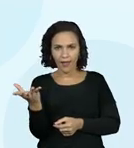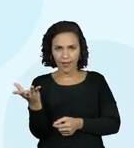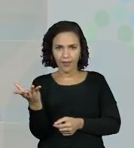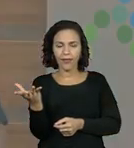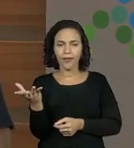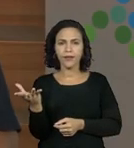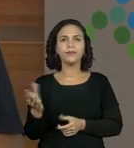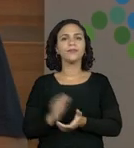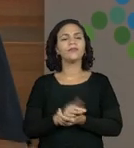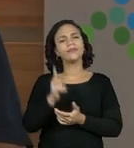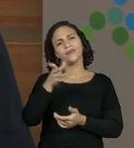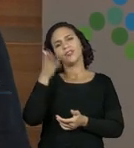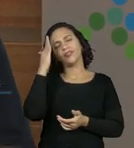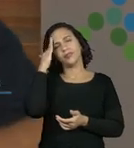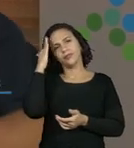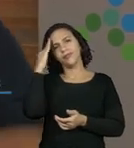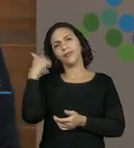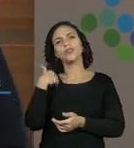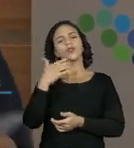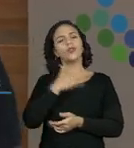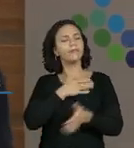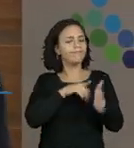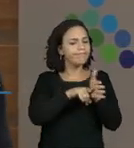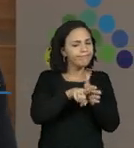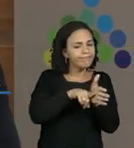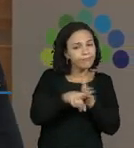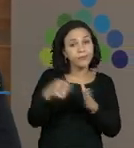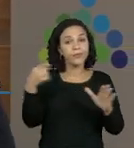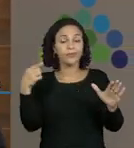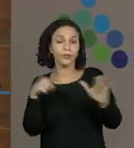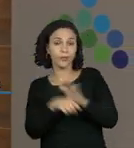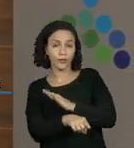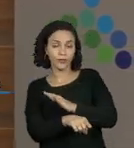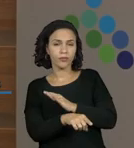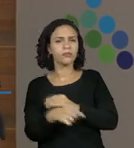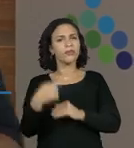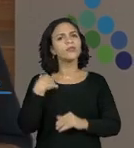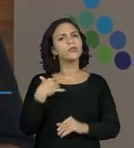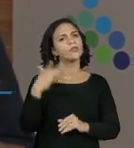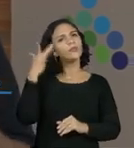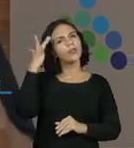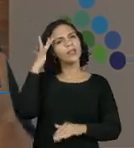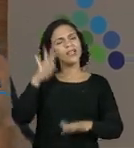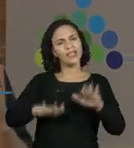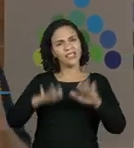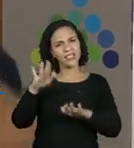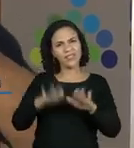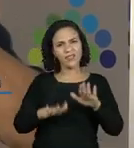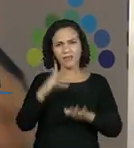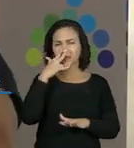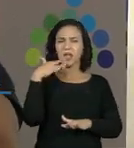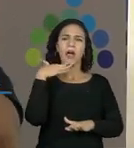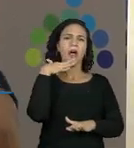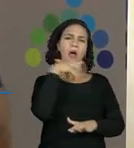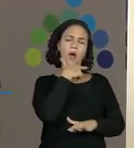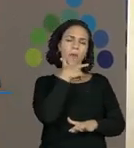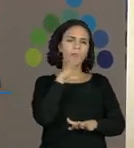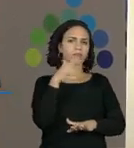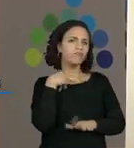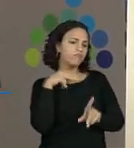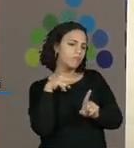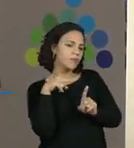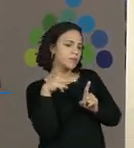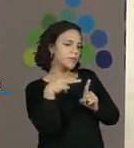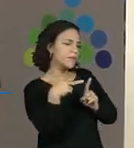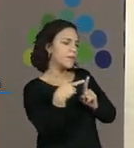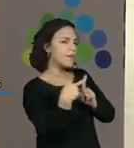E como vocês sabem, né? Eu gosto bastante de pesquisar, de me aprofundar. Eu acho que às vezes coisas que parecem óbvias, se a gente olha por um ângulo